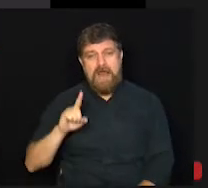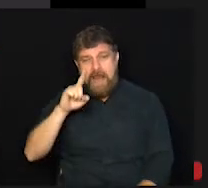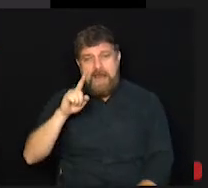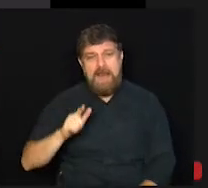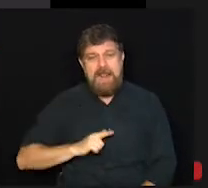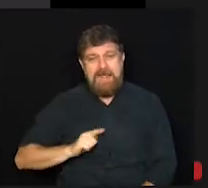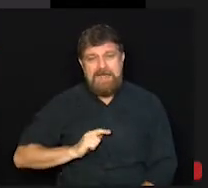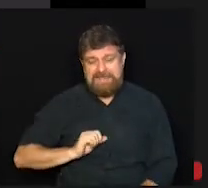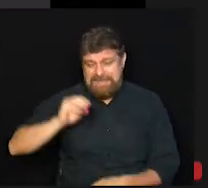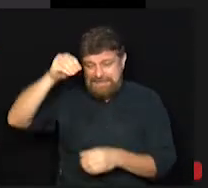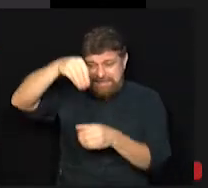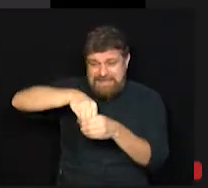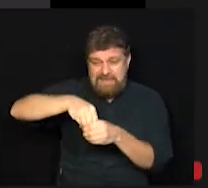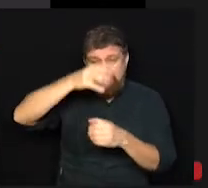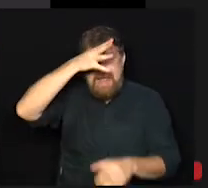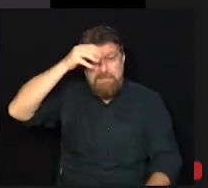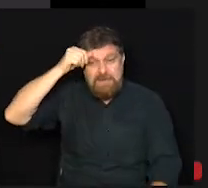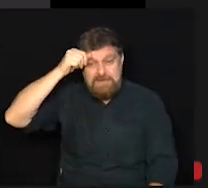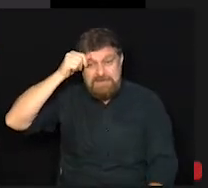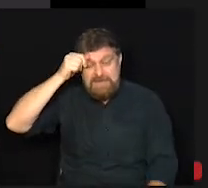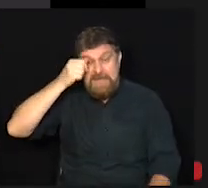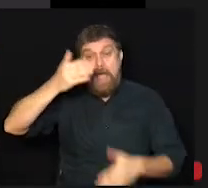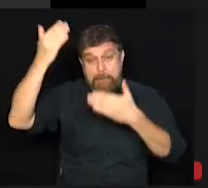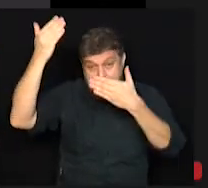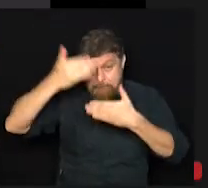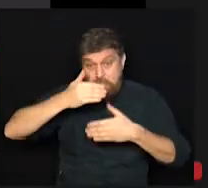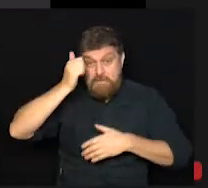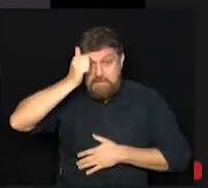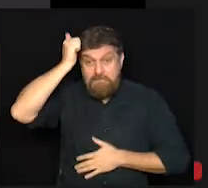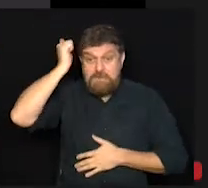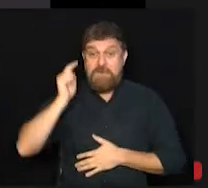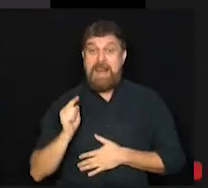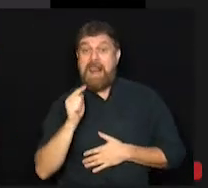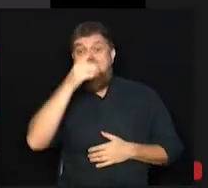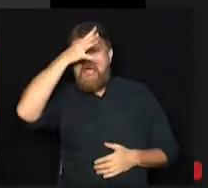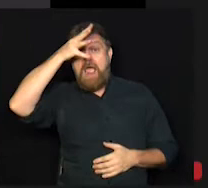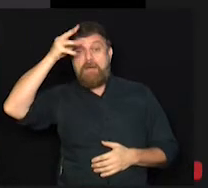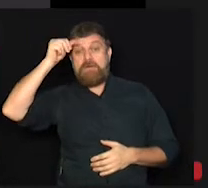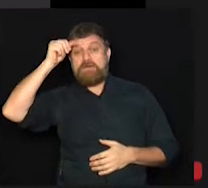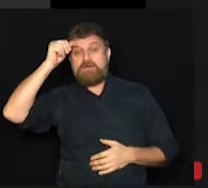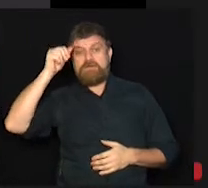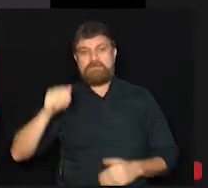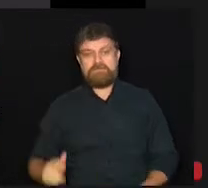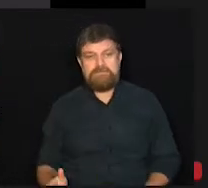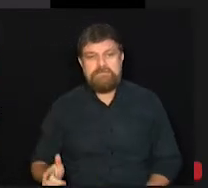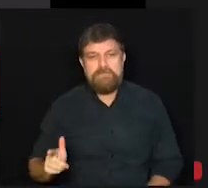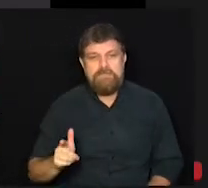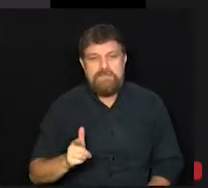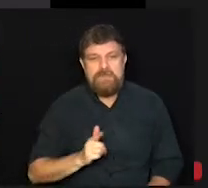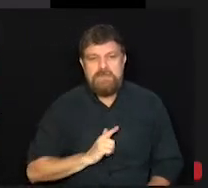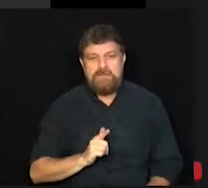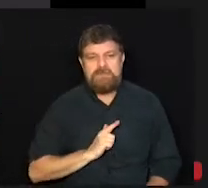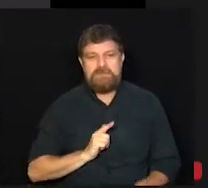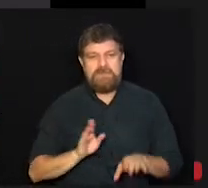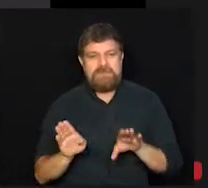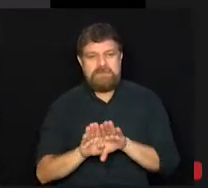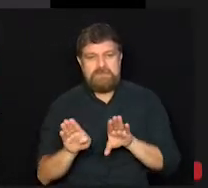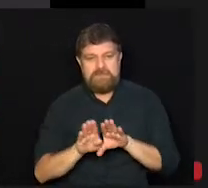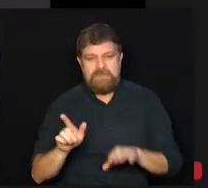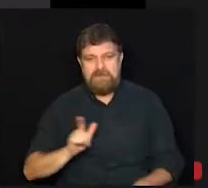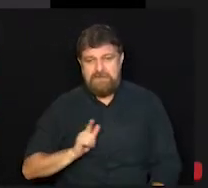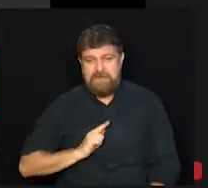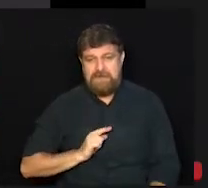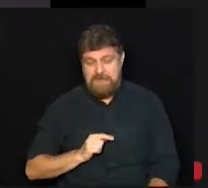no meio do Amazonas, Tabatinga também, etc., a gente tem a maior percentagem vem de